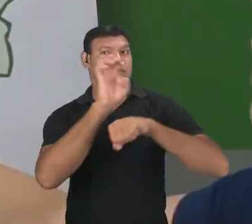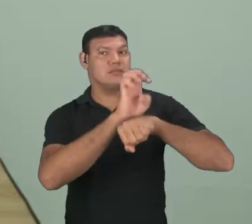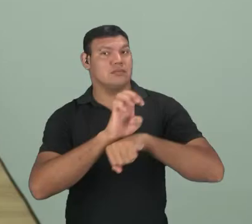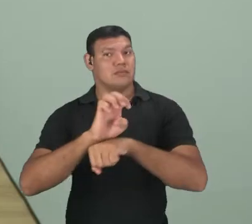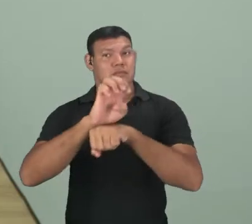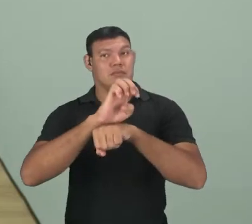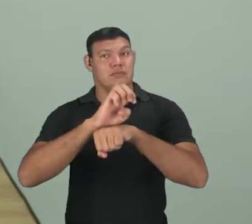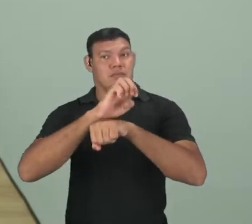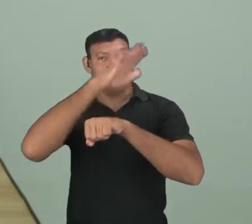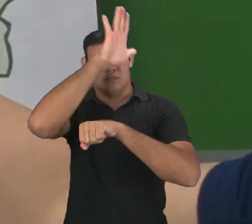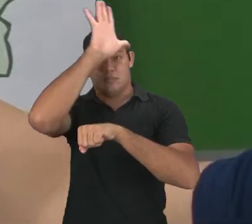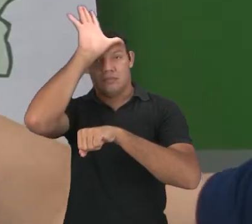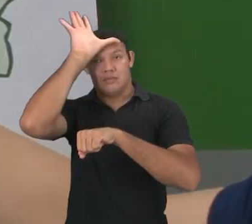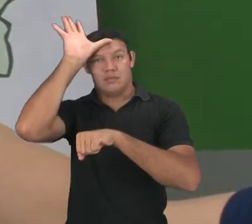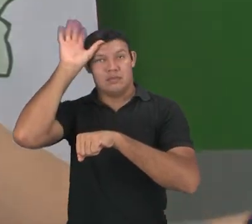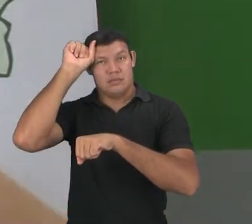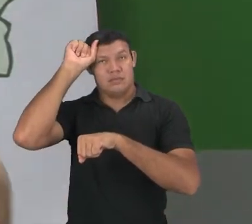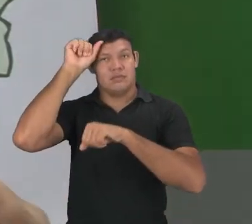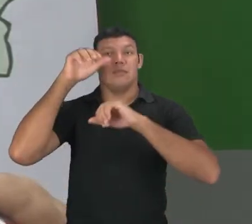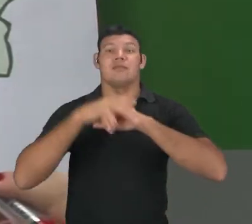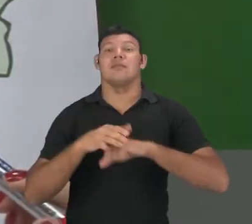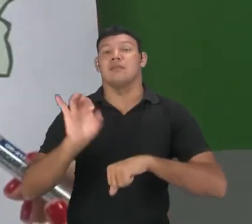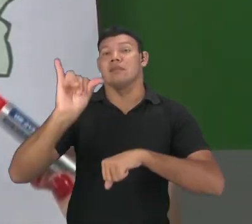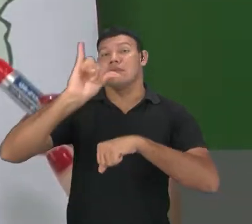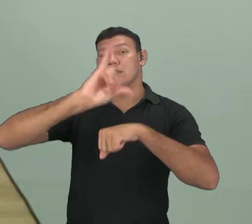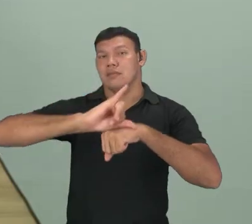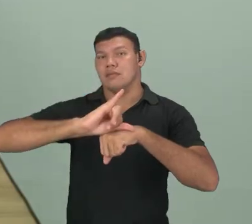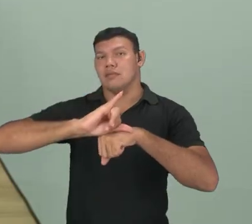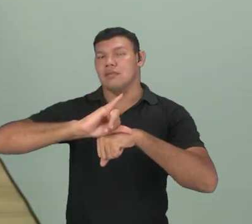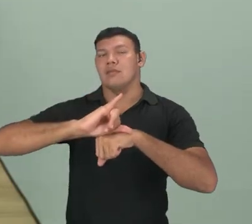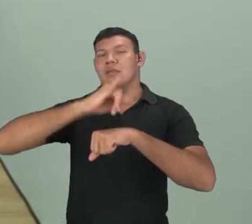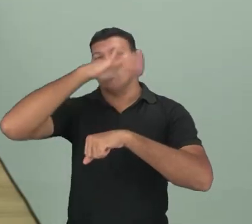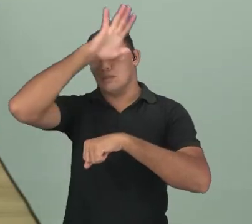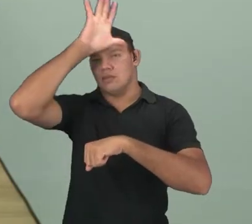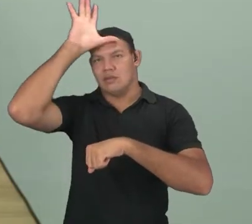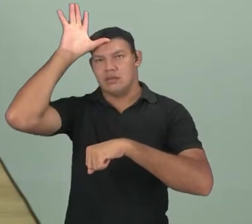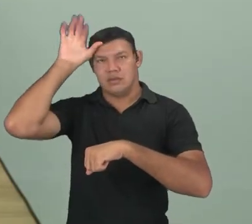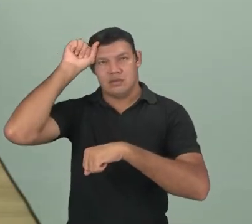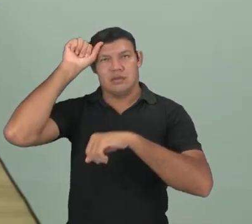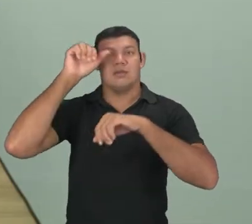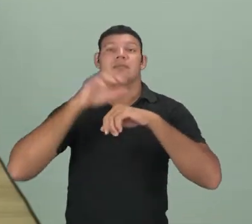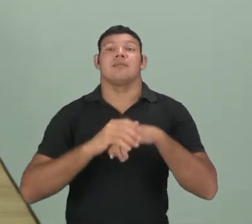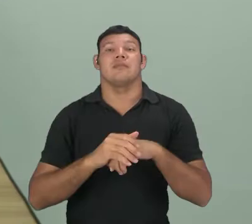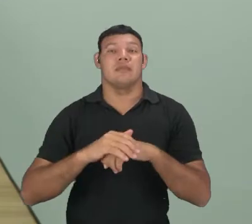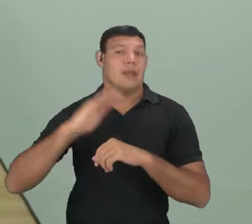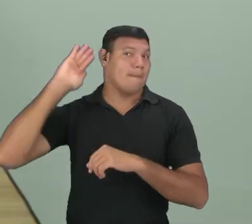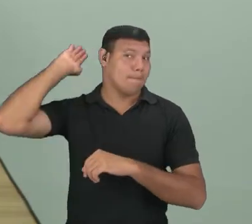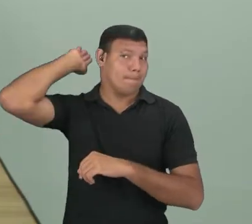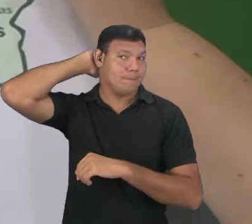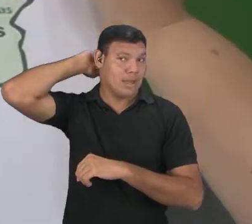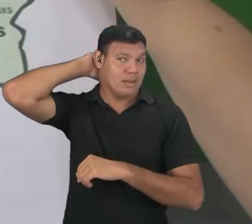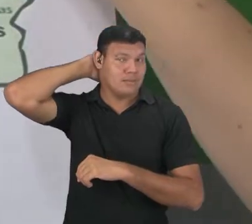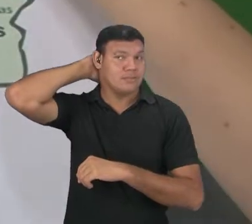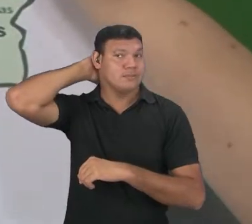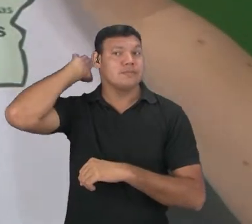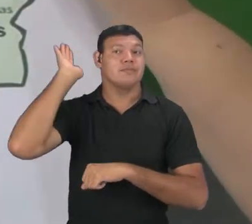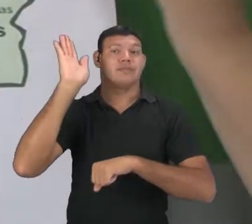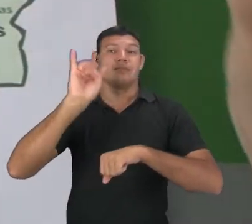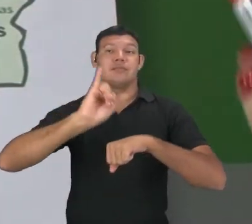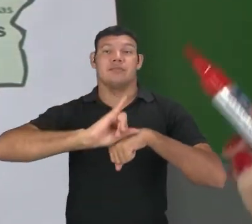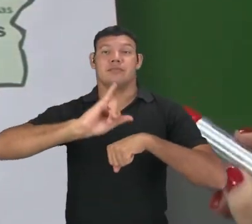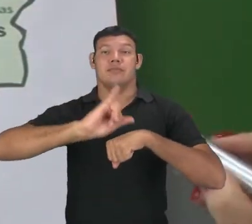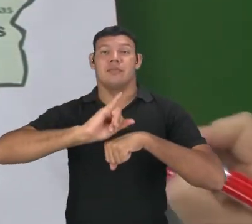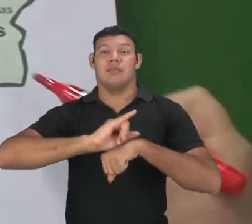o Amazonas com a capital Manaus. Temos o Pará com a